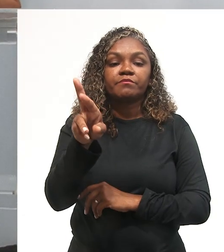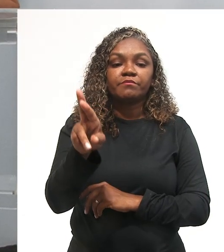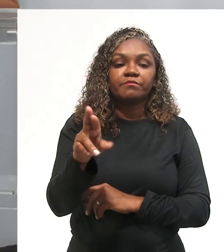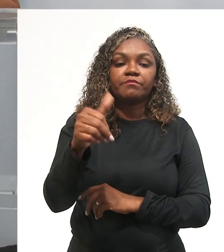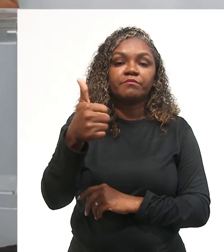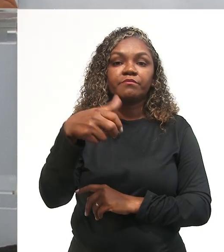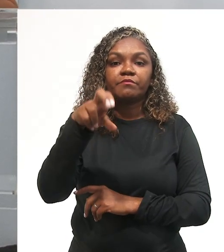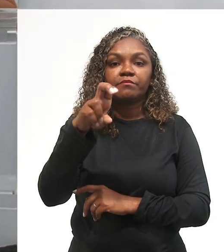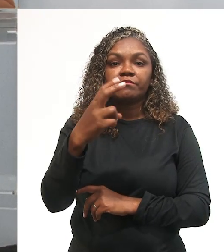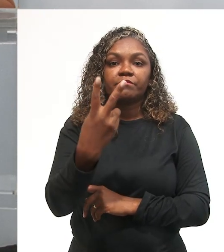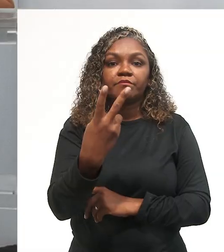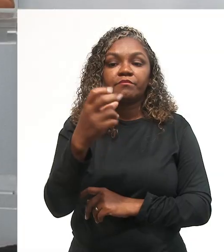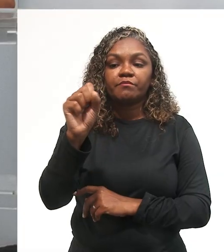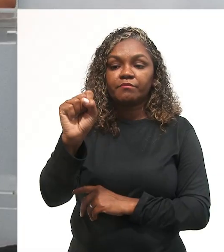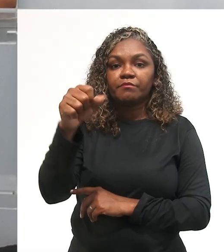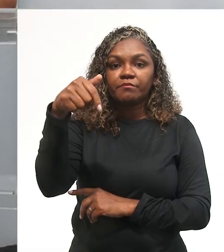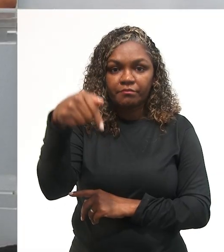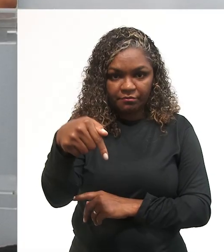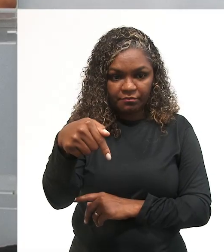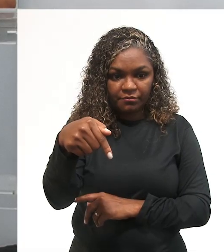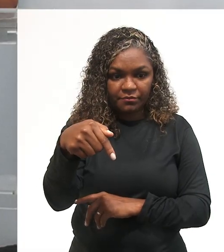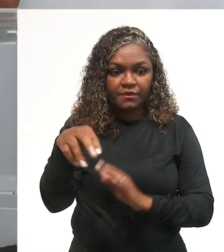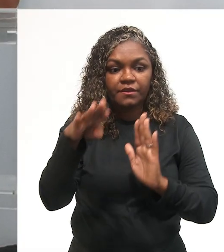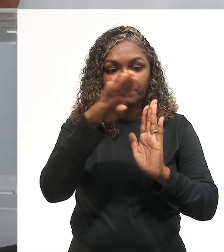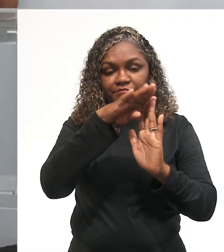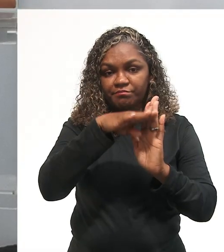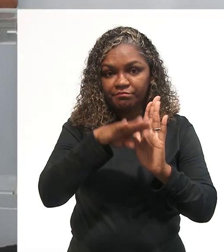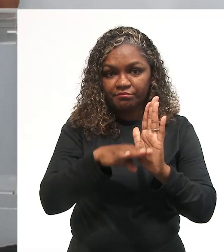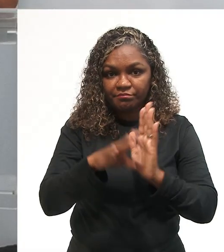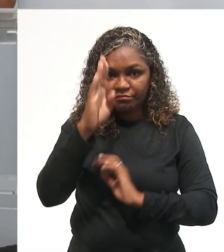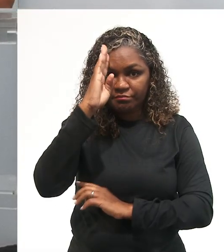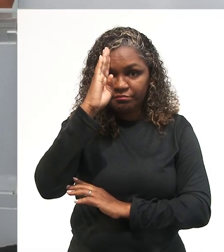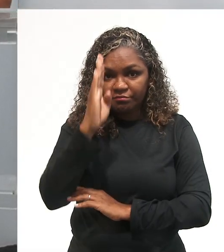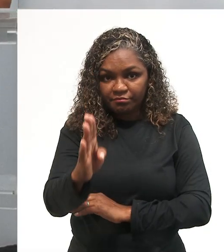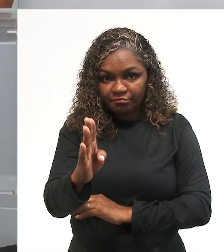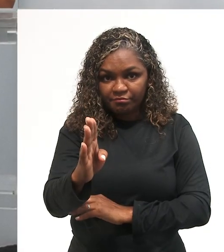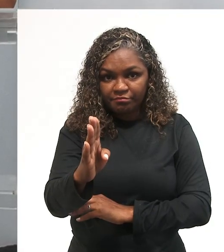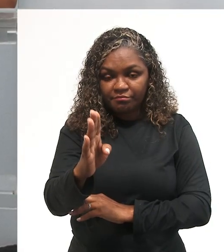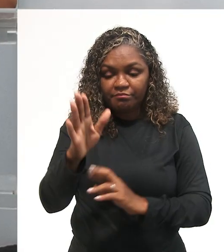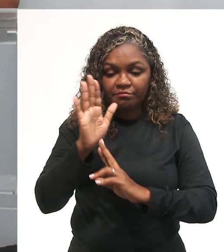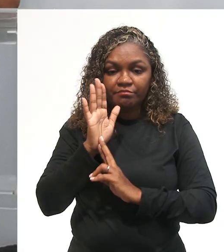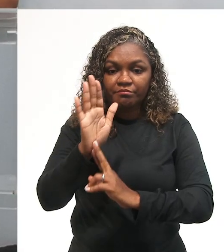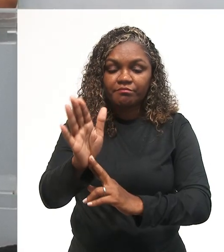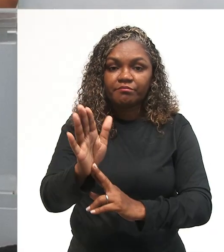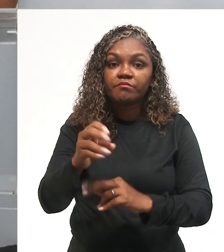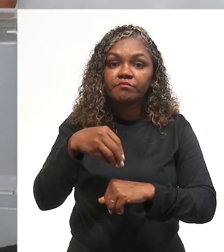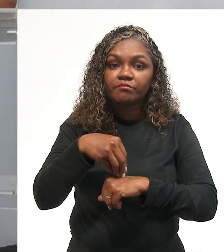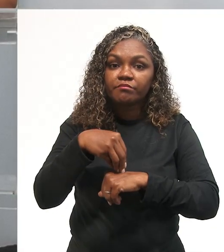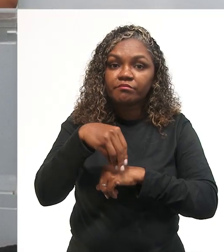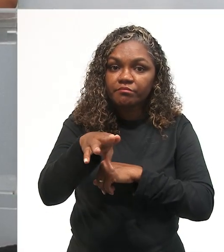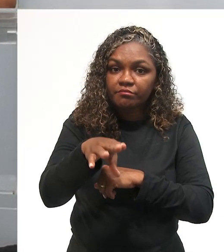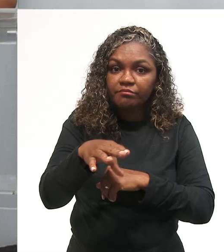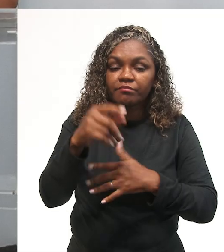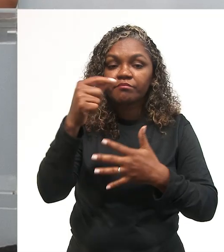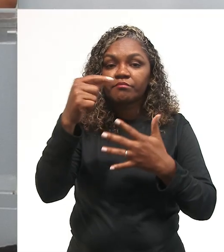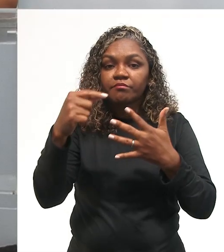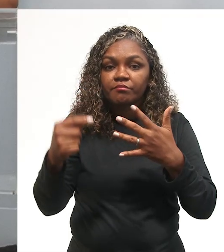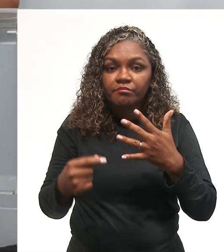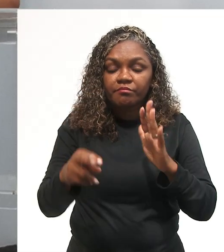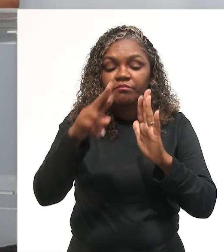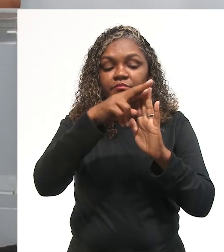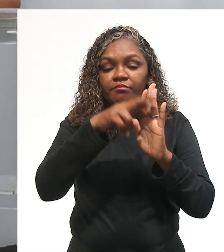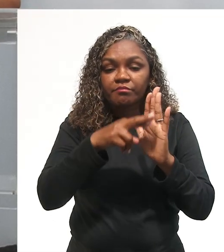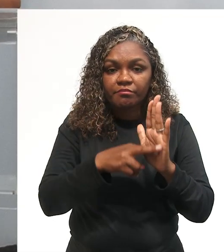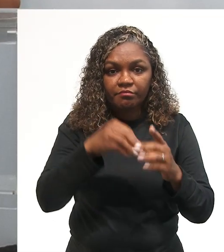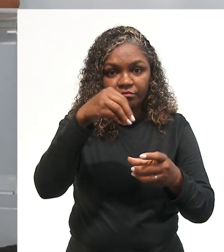o próprio nome diz, ela é uma norma, né? Ela direciona, ela normatiza os elementos que devem ter